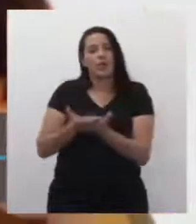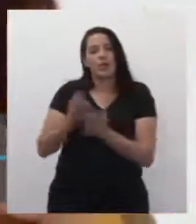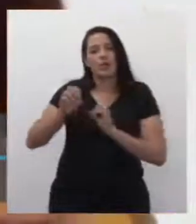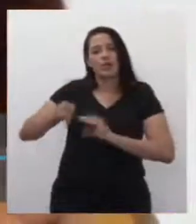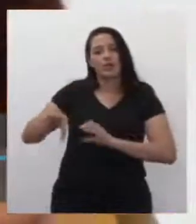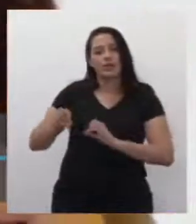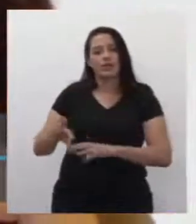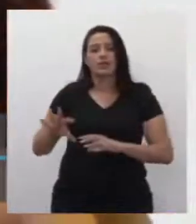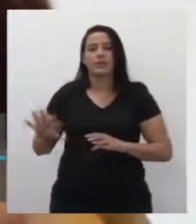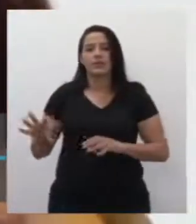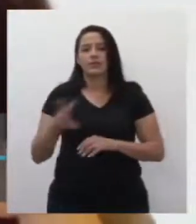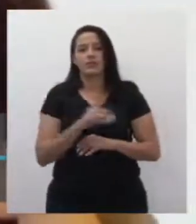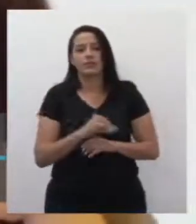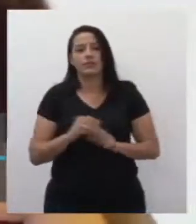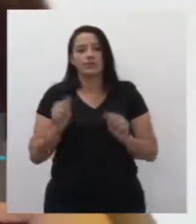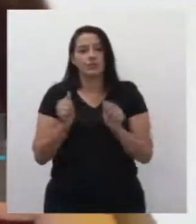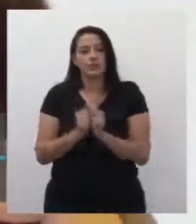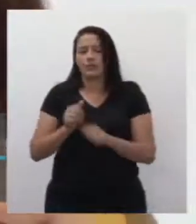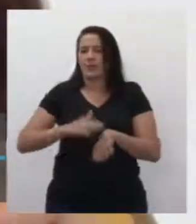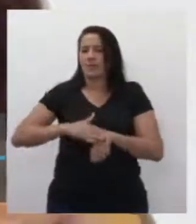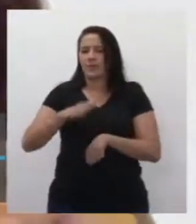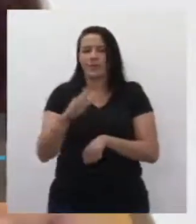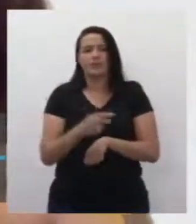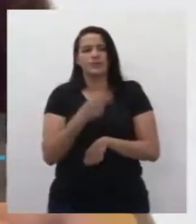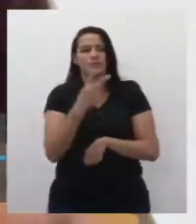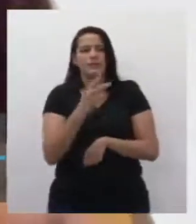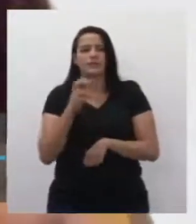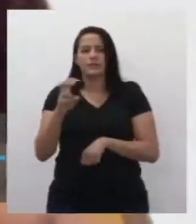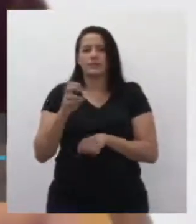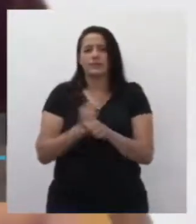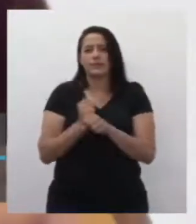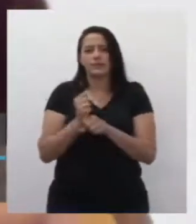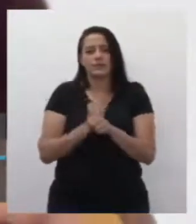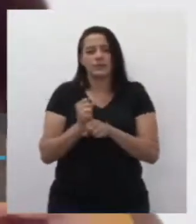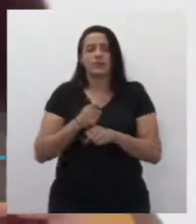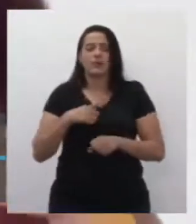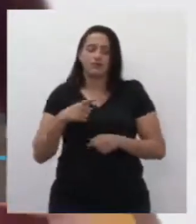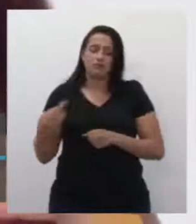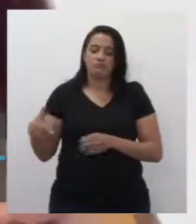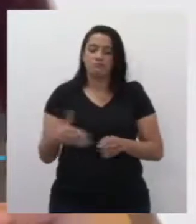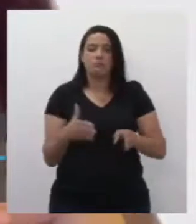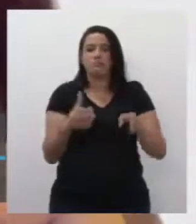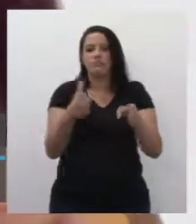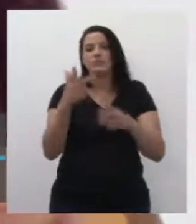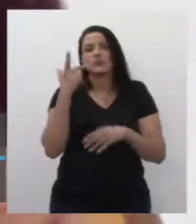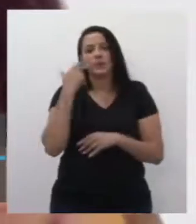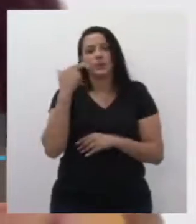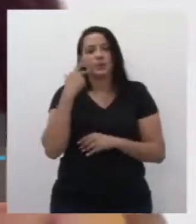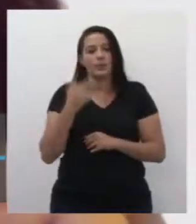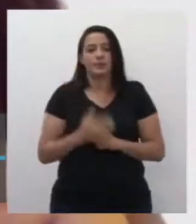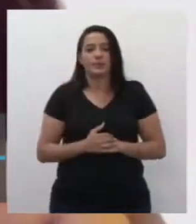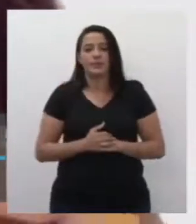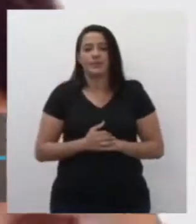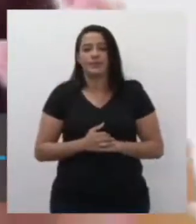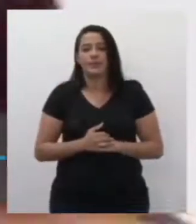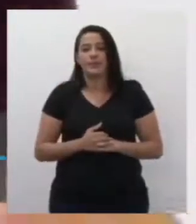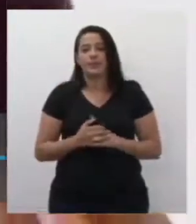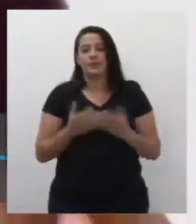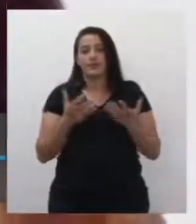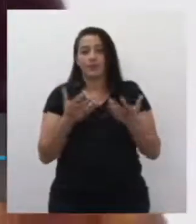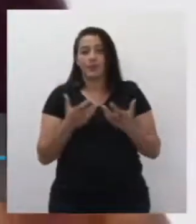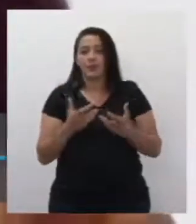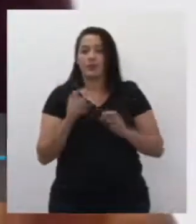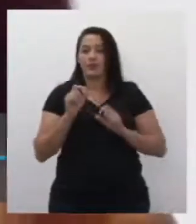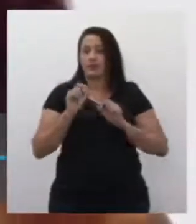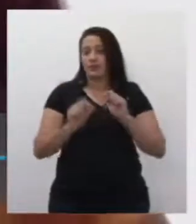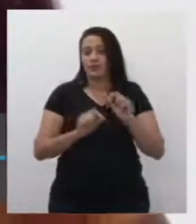Mais de 25 anos já. Então, para mim, é o caminho natural. O que eu quero dizer, assim, o ensino